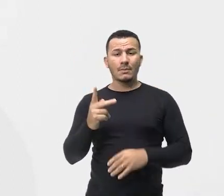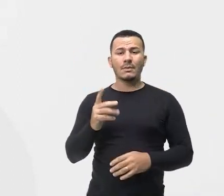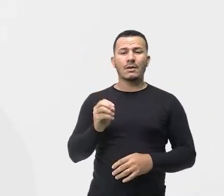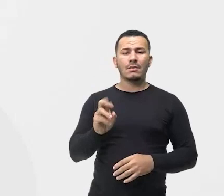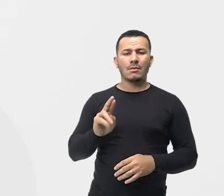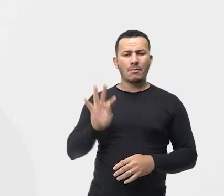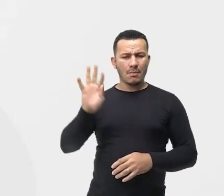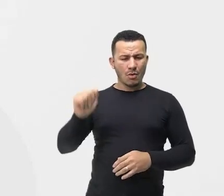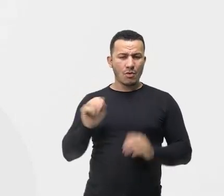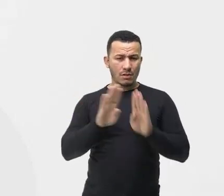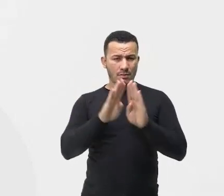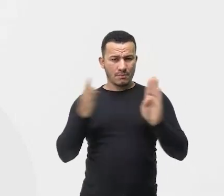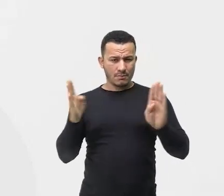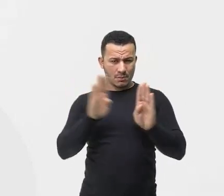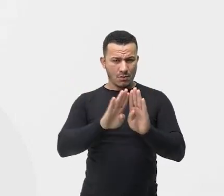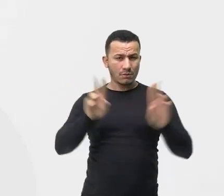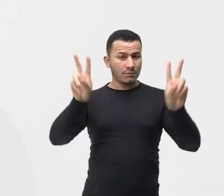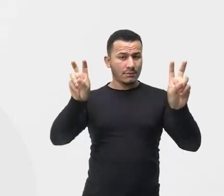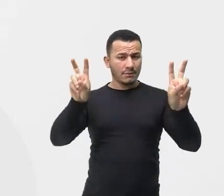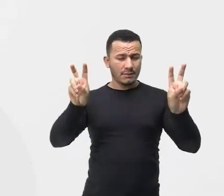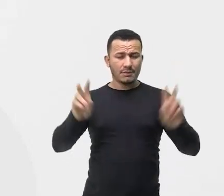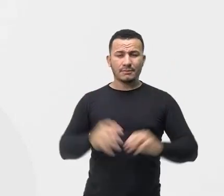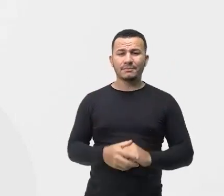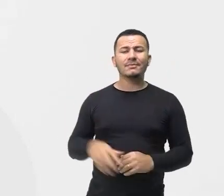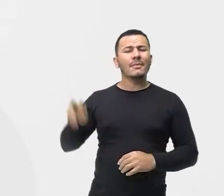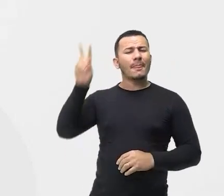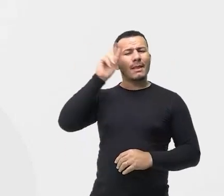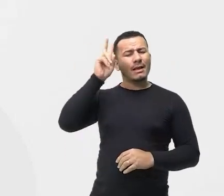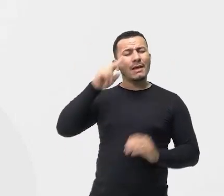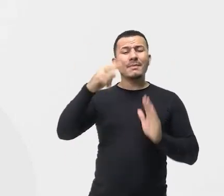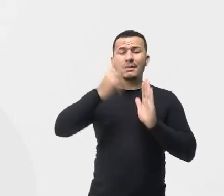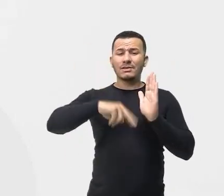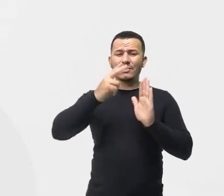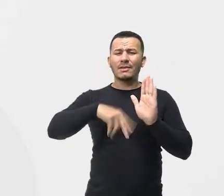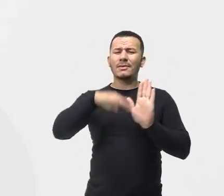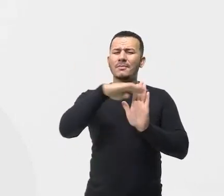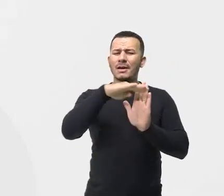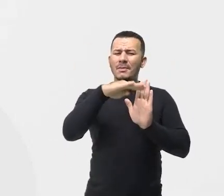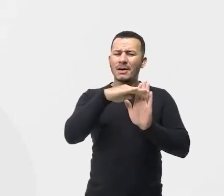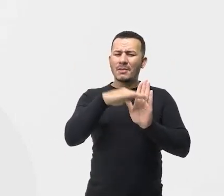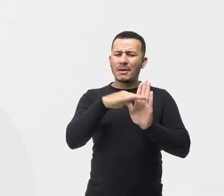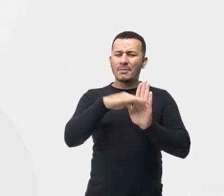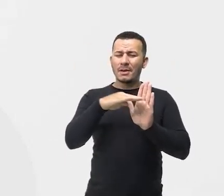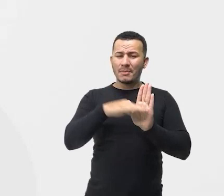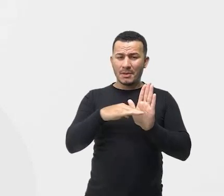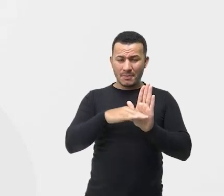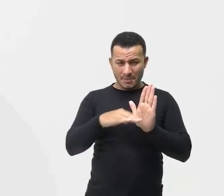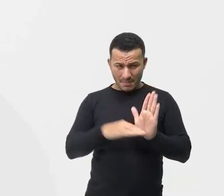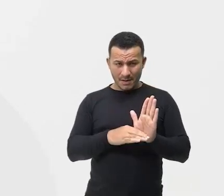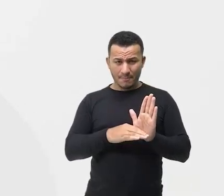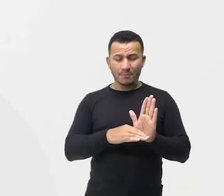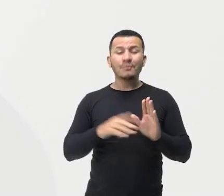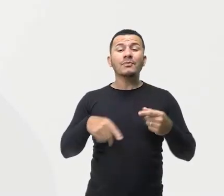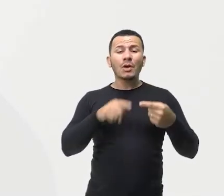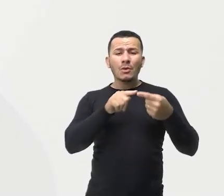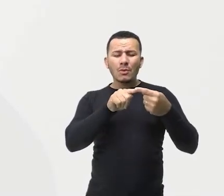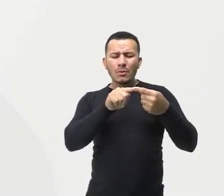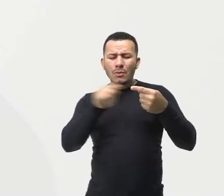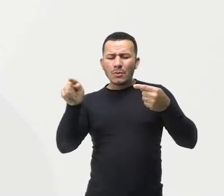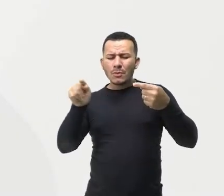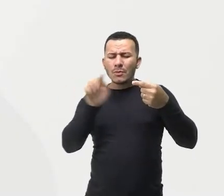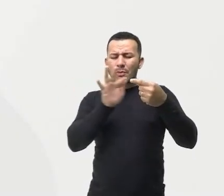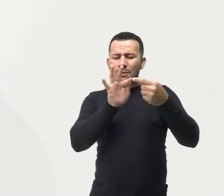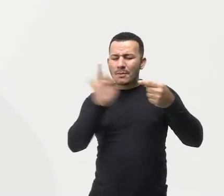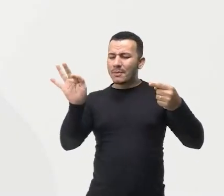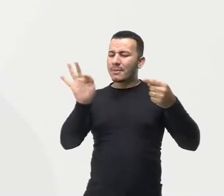E observem que quando a gente mencionou, certo? Cada linha do poema a gente chama de verso, né?